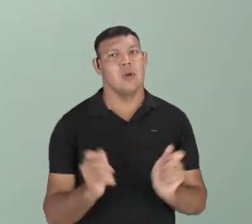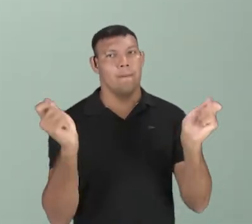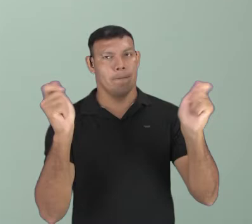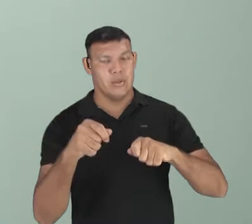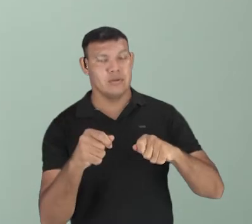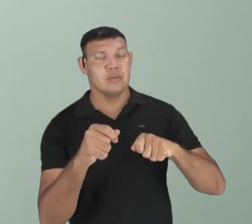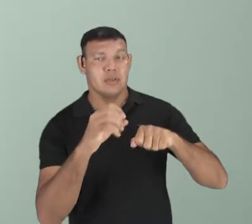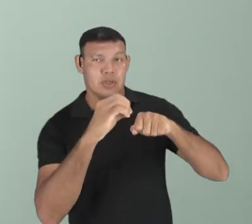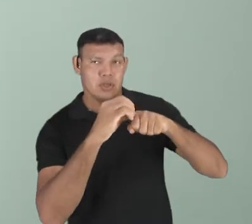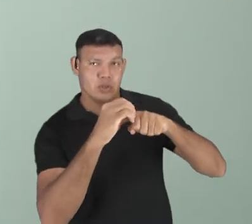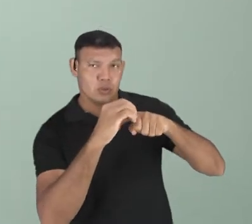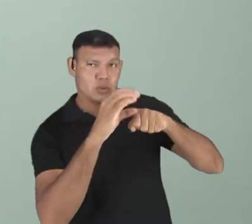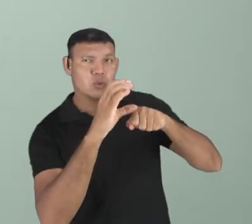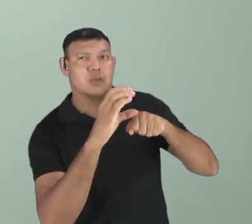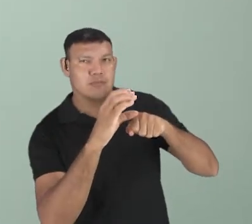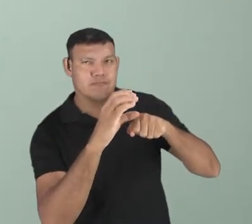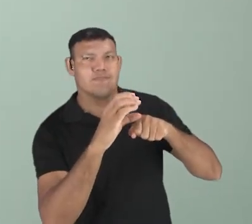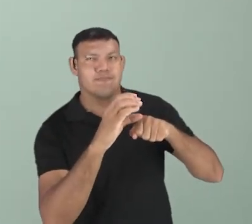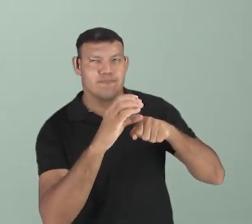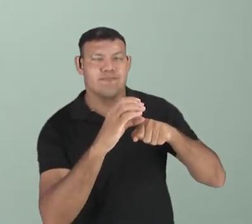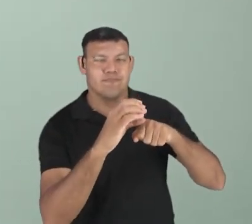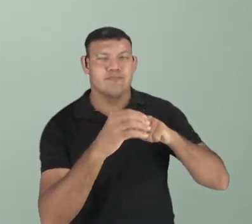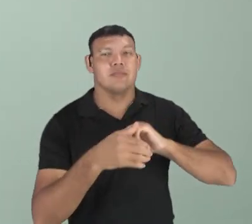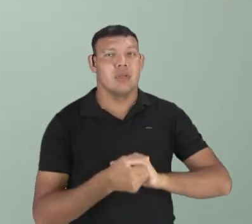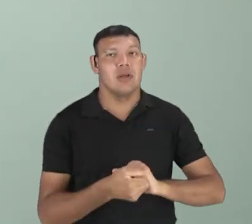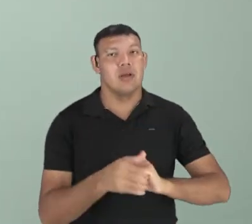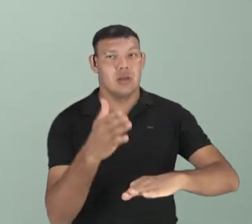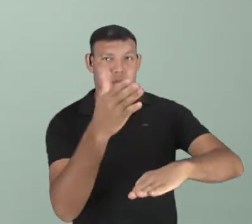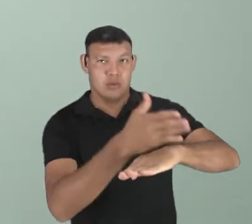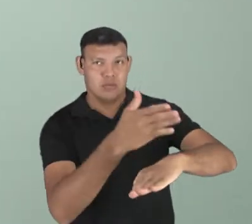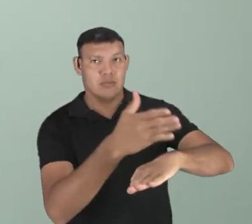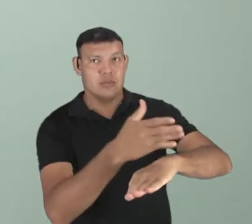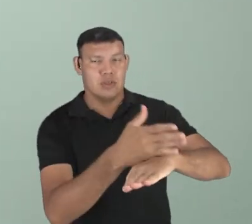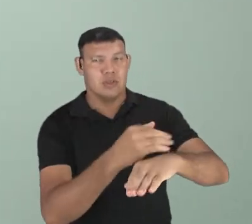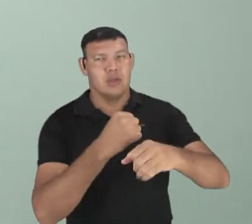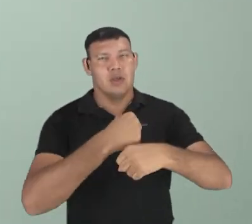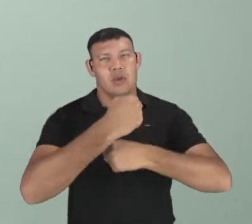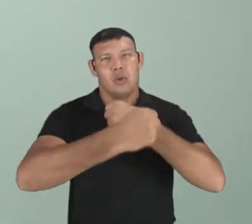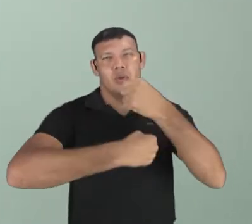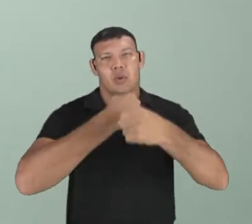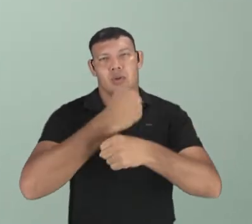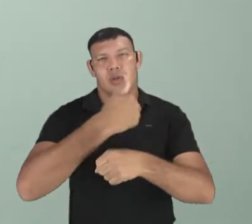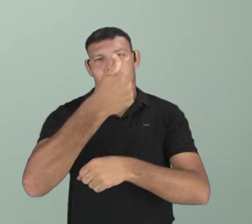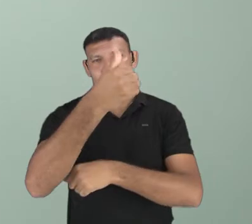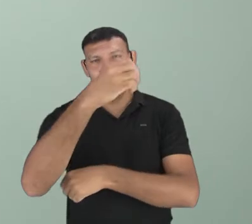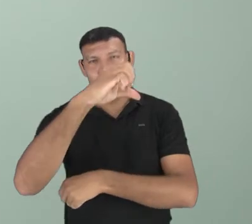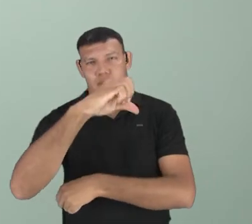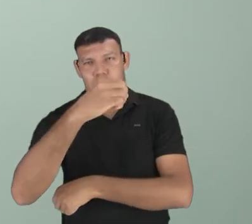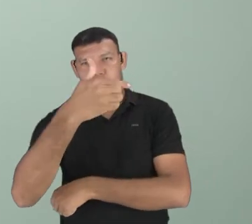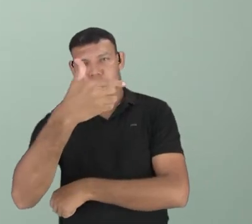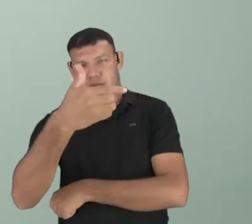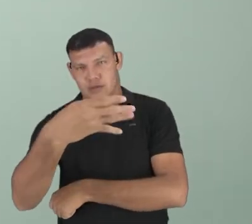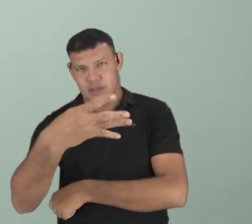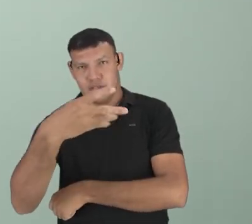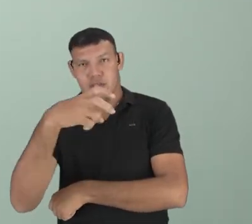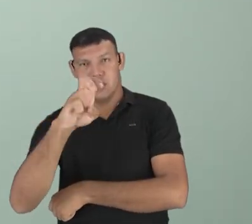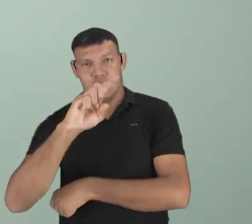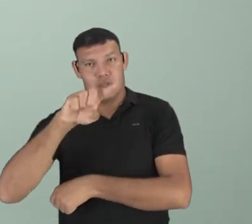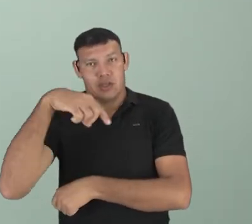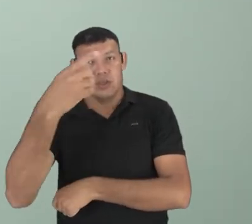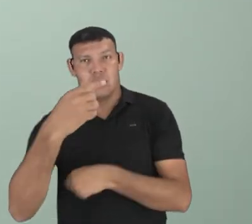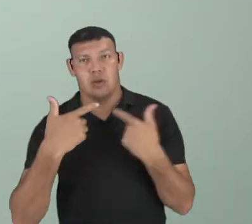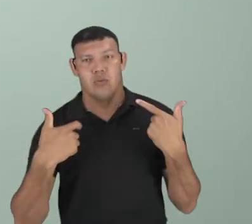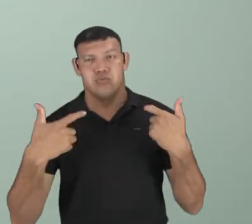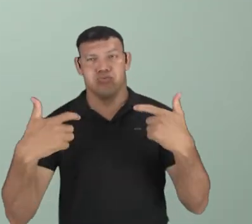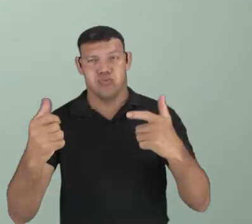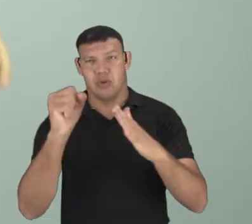da ciência. Então, na modernidade, após 1945, pós-guerra, né, a guerra no século XX,